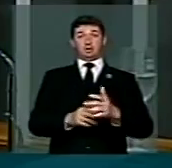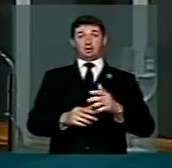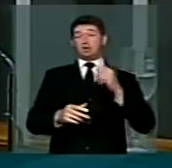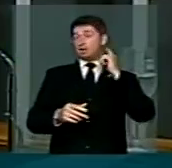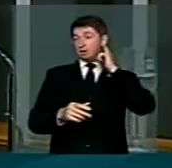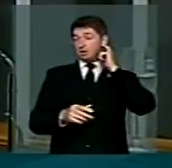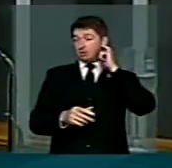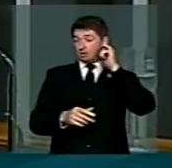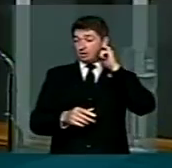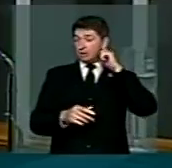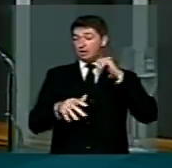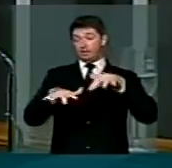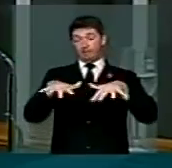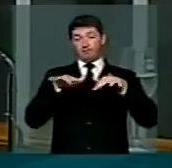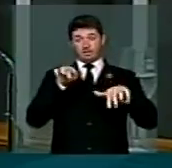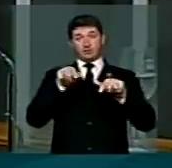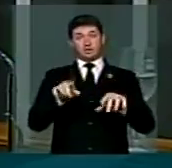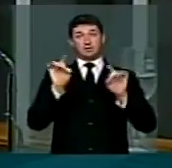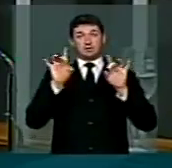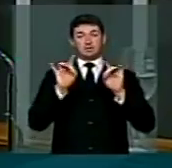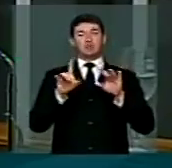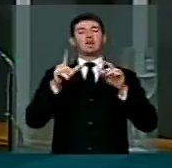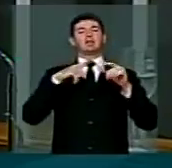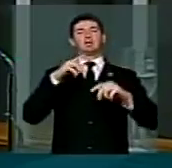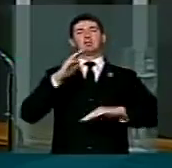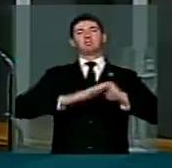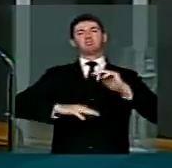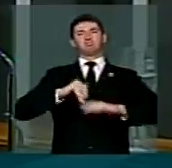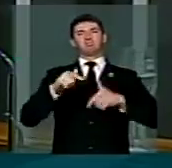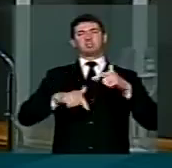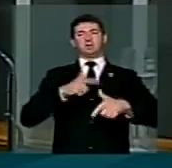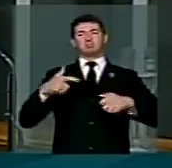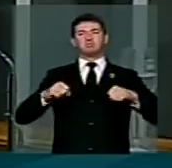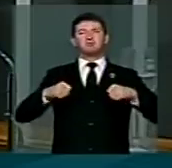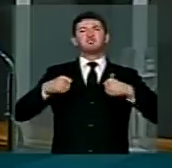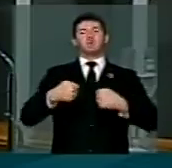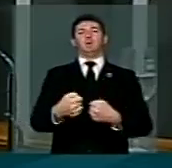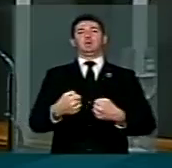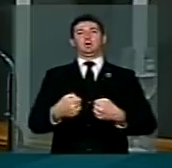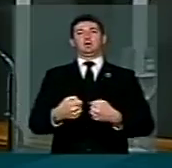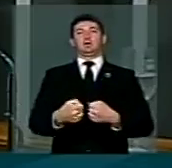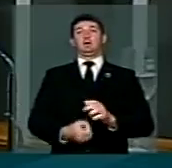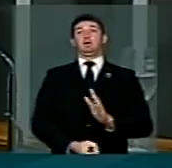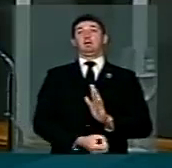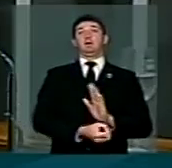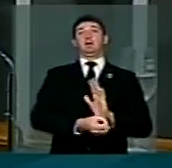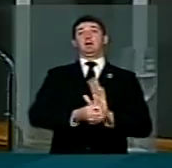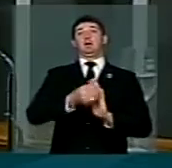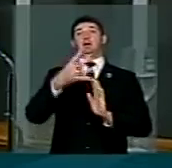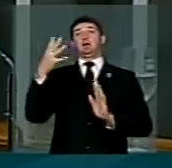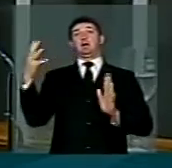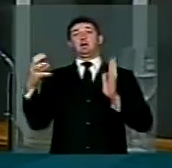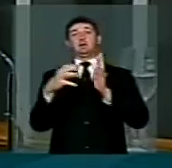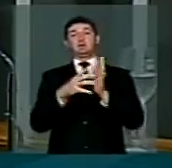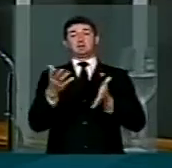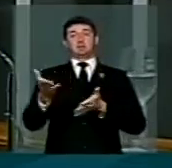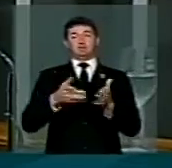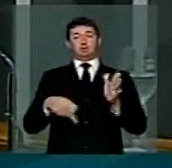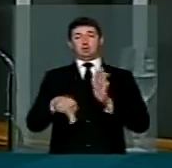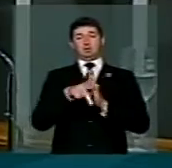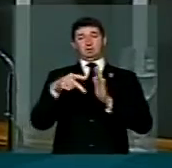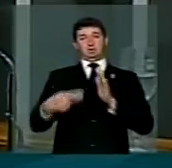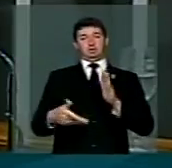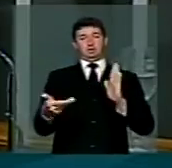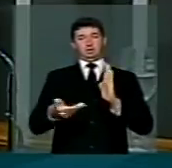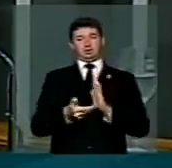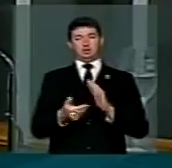evento contou com o trabalho competente e dedicado de vários servidores desta casa,